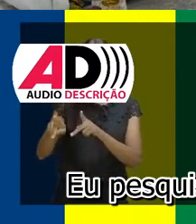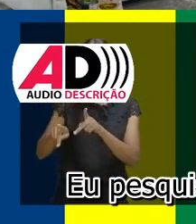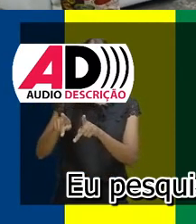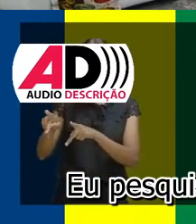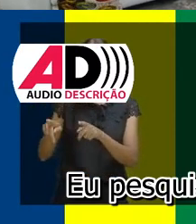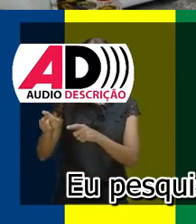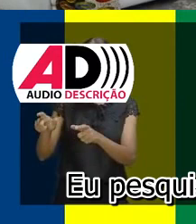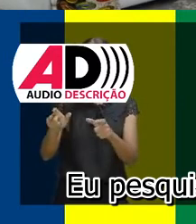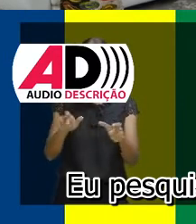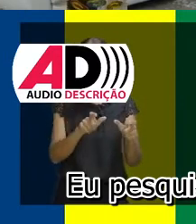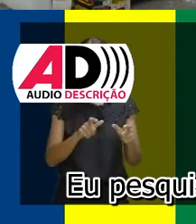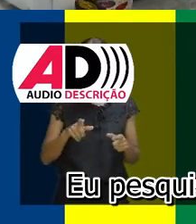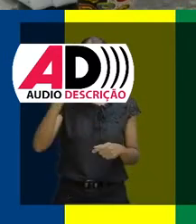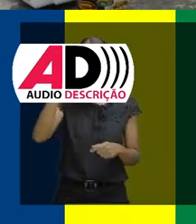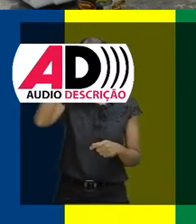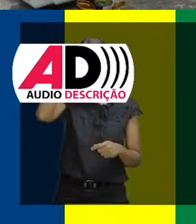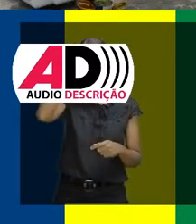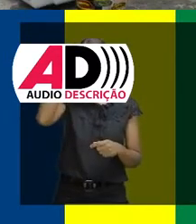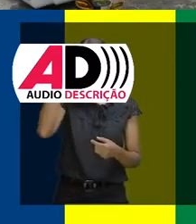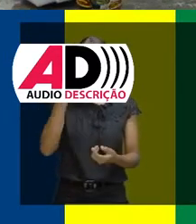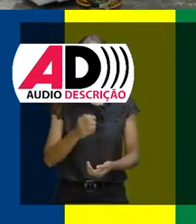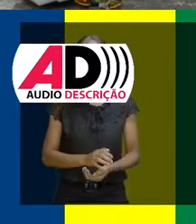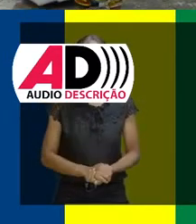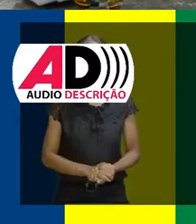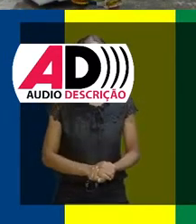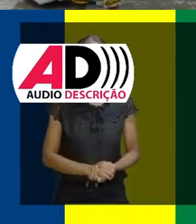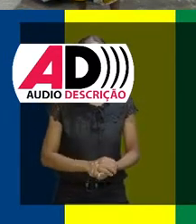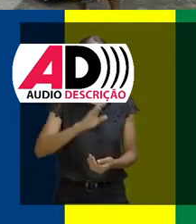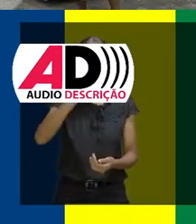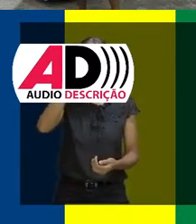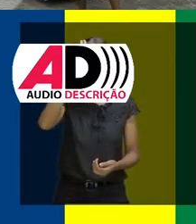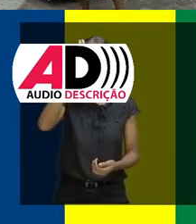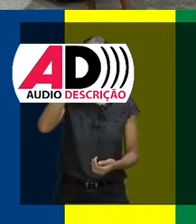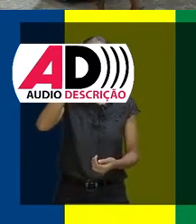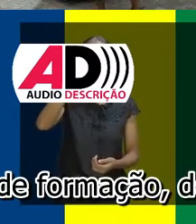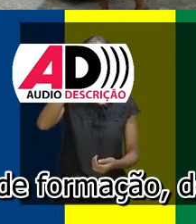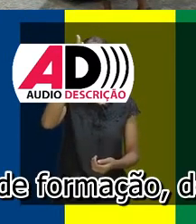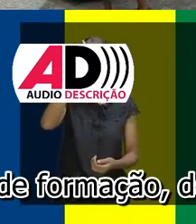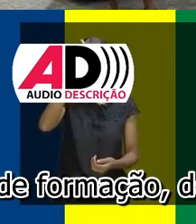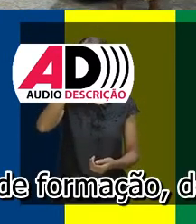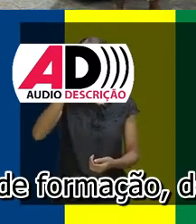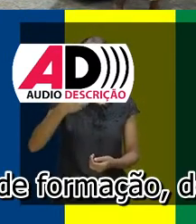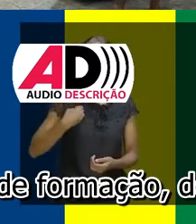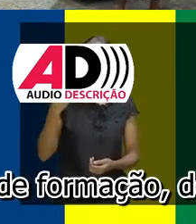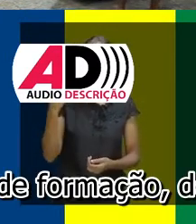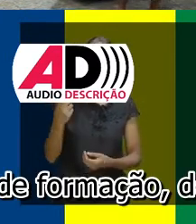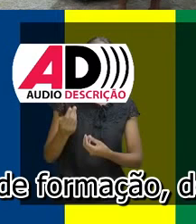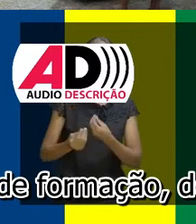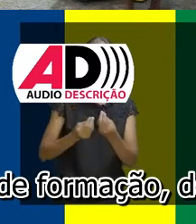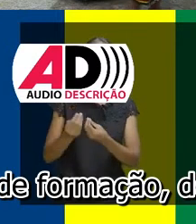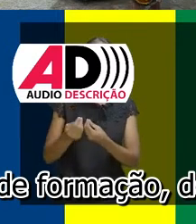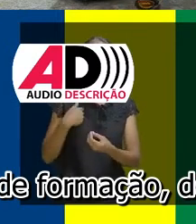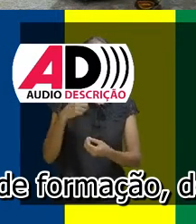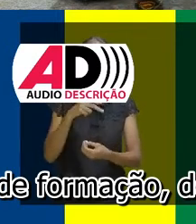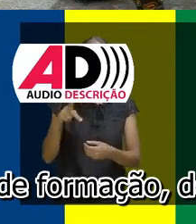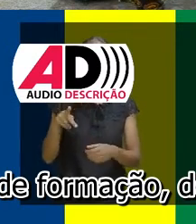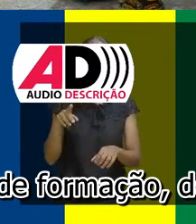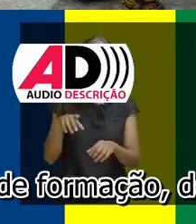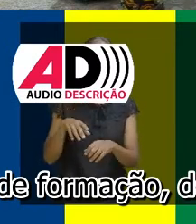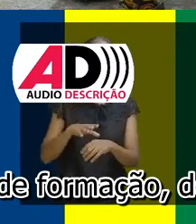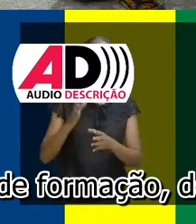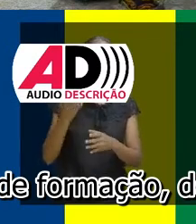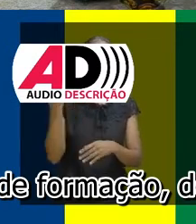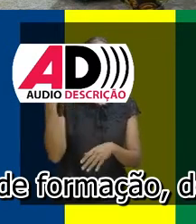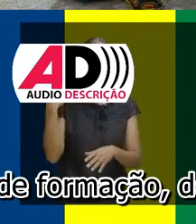grisalhos, os óculos de armação quadrada, principalmente está com um colar de cuncas de Oxalar na cor branca e preta, e usa roupas estampadas.